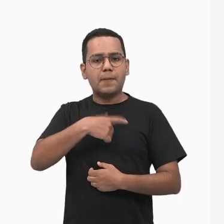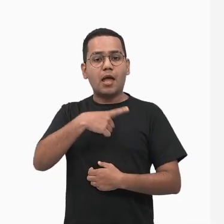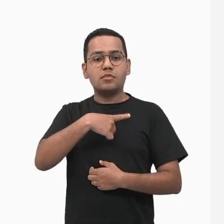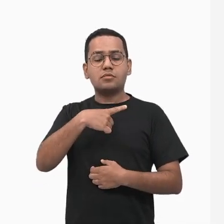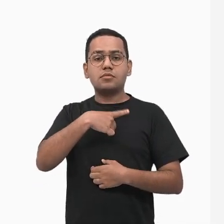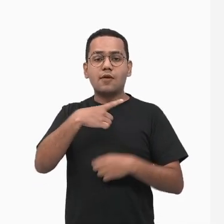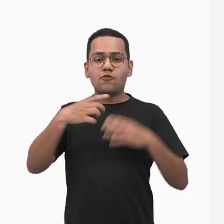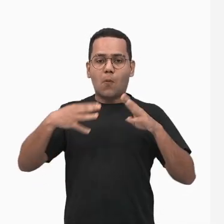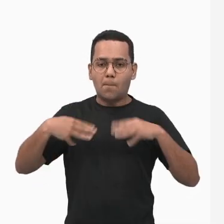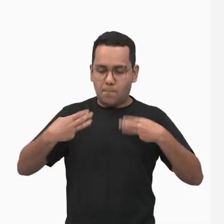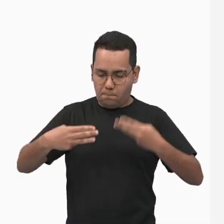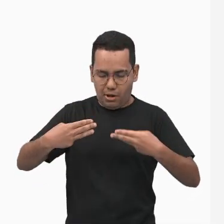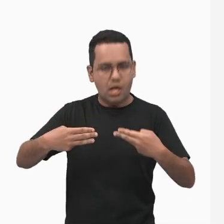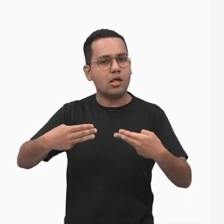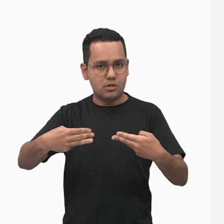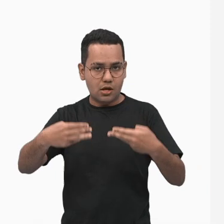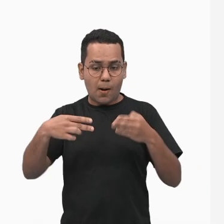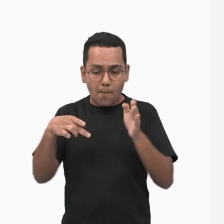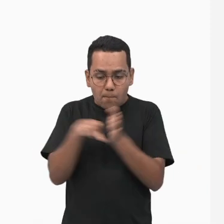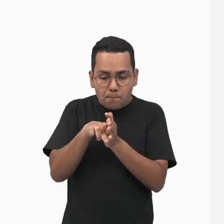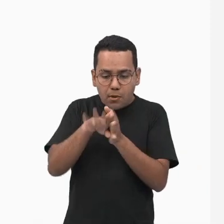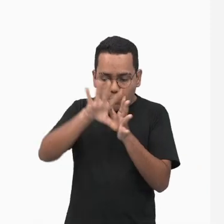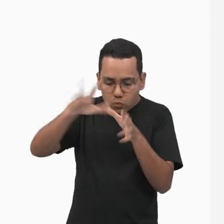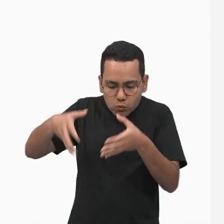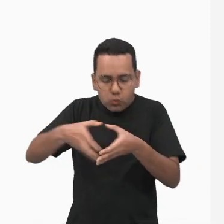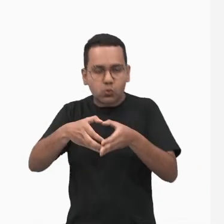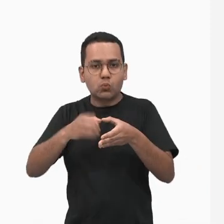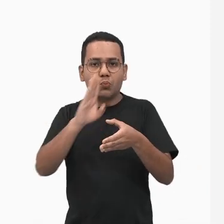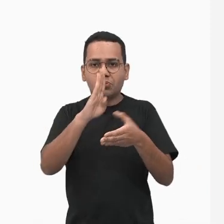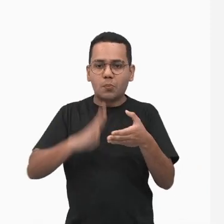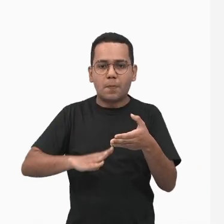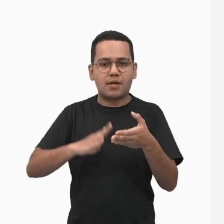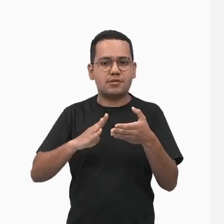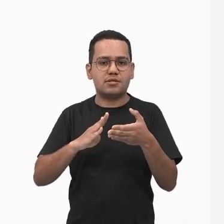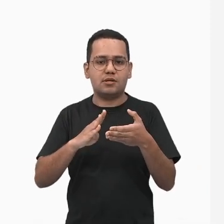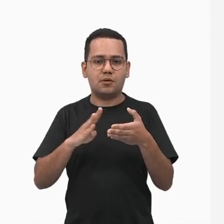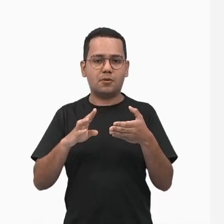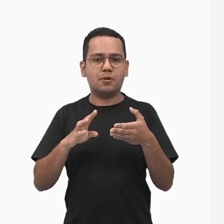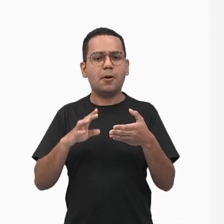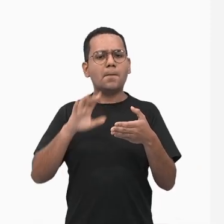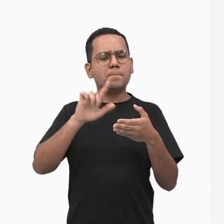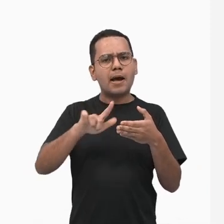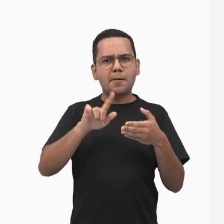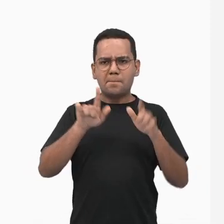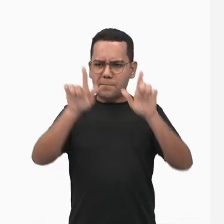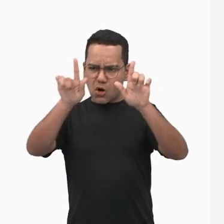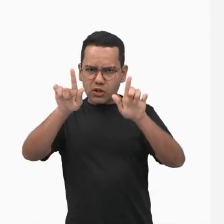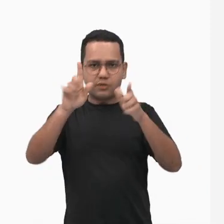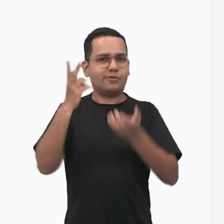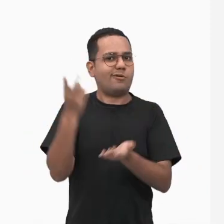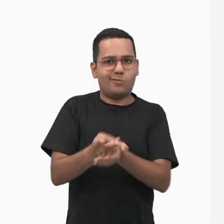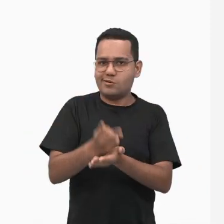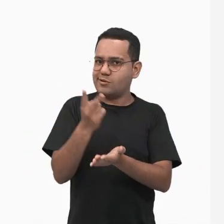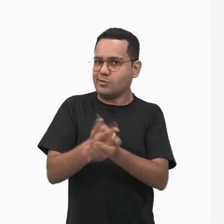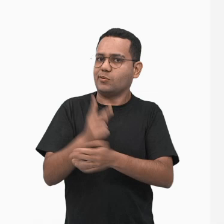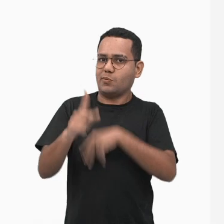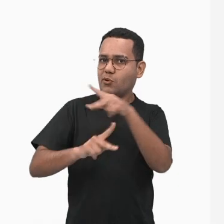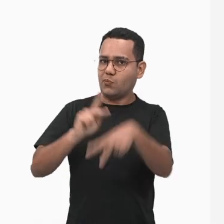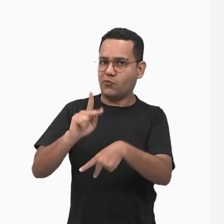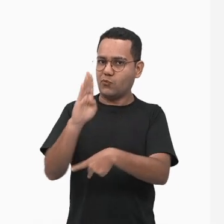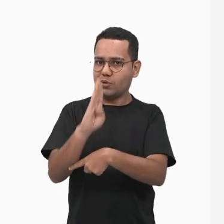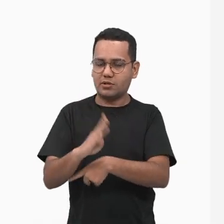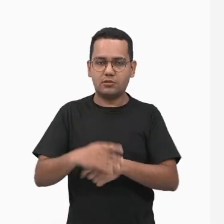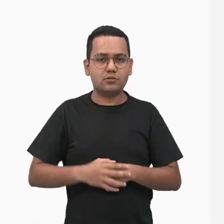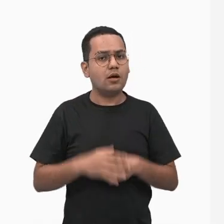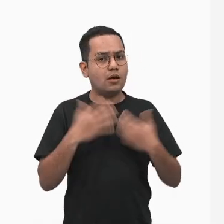por brasileiros, chamado Brasileiros Natos, Mas os protestos não cessaram. Então, ele demitiu